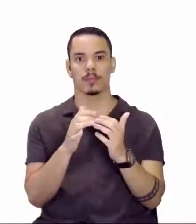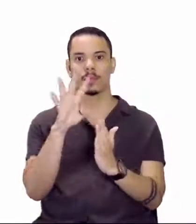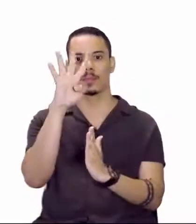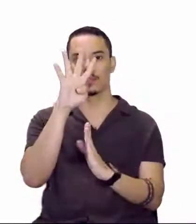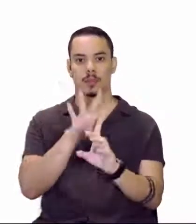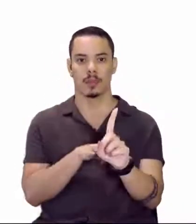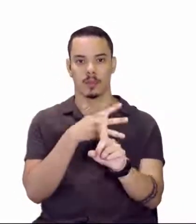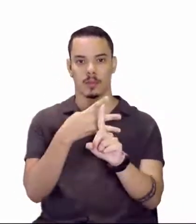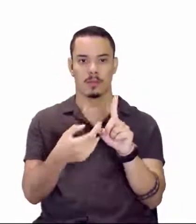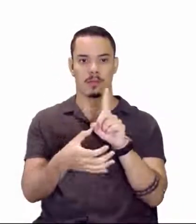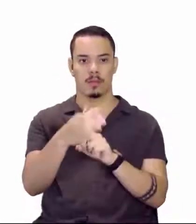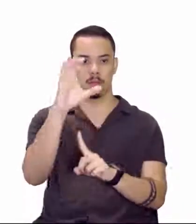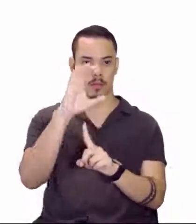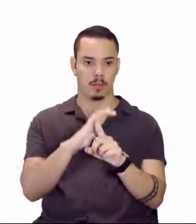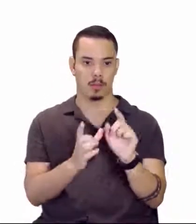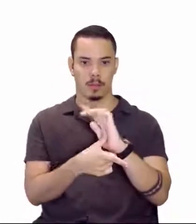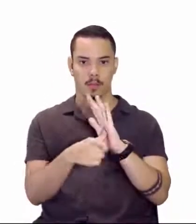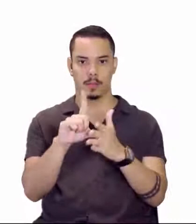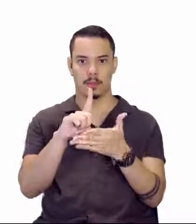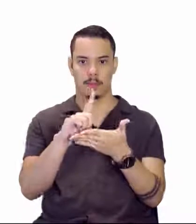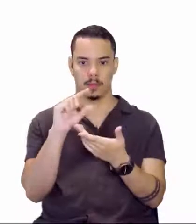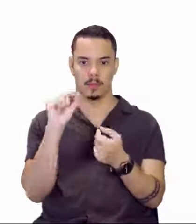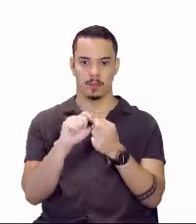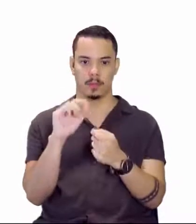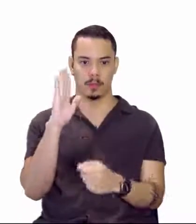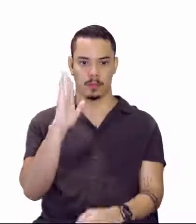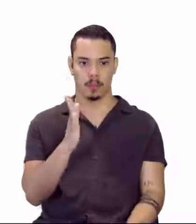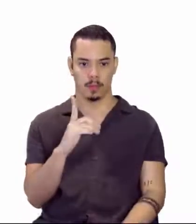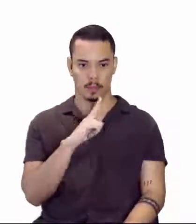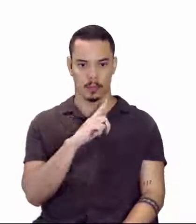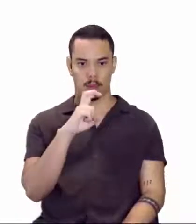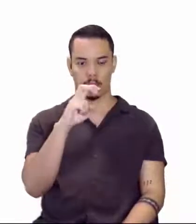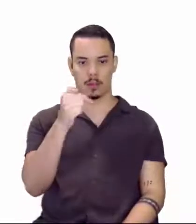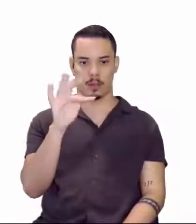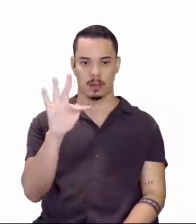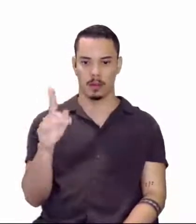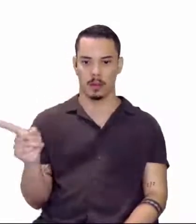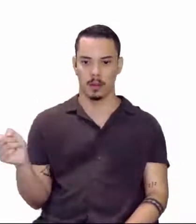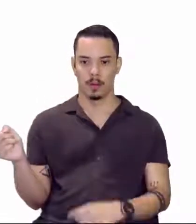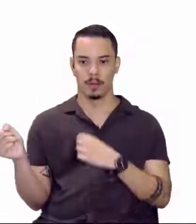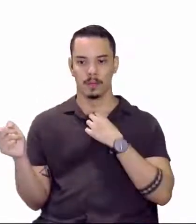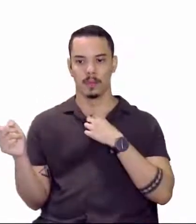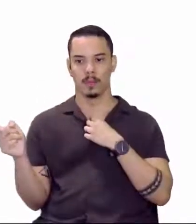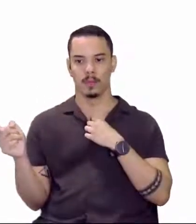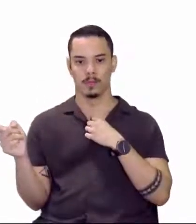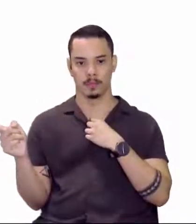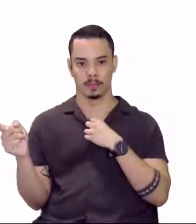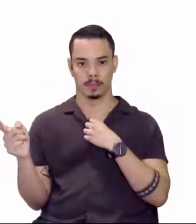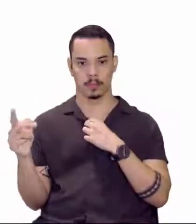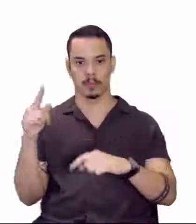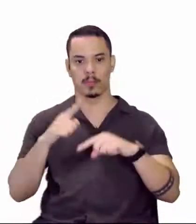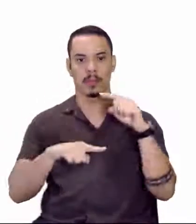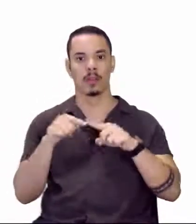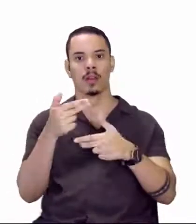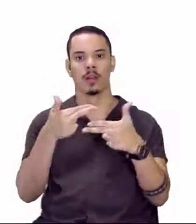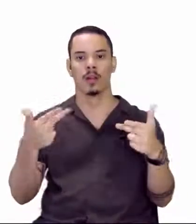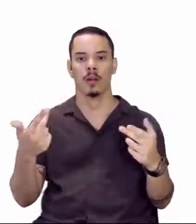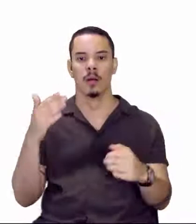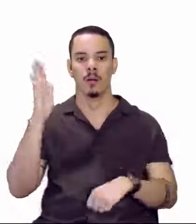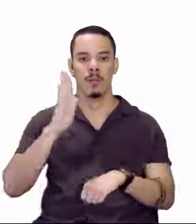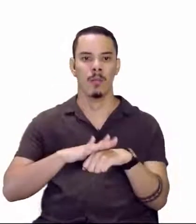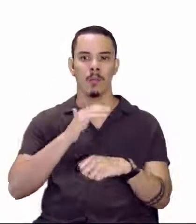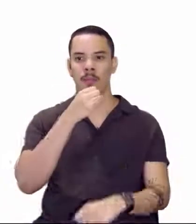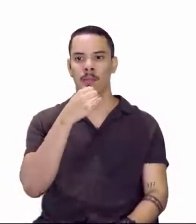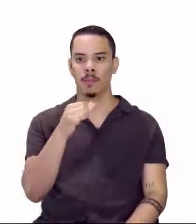de Linus-Pauling, nós chegamos em 5F4. Quer dizer, os elétrons mais energéticos